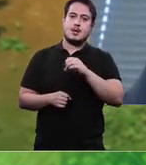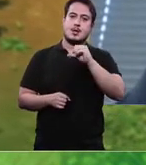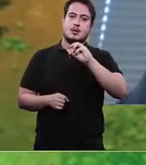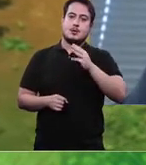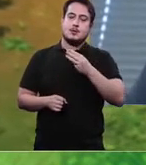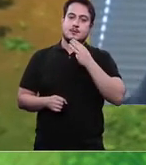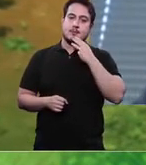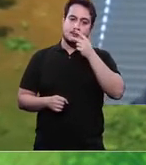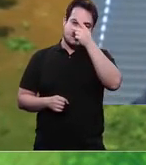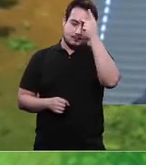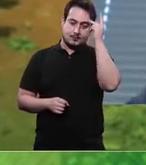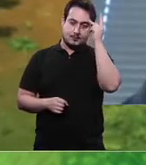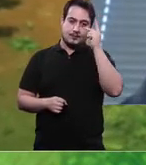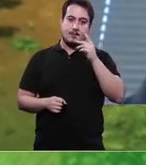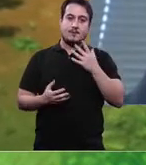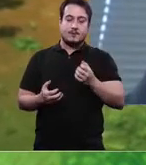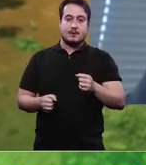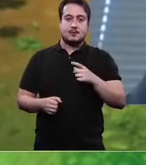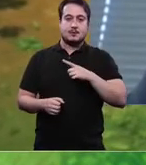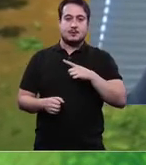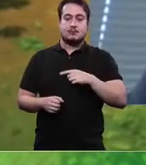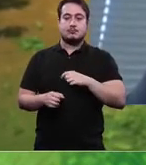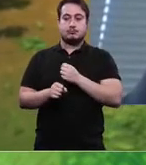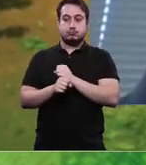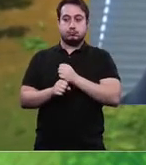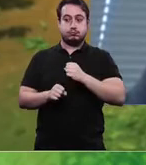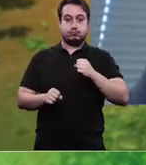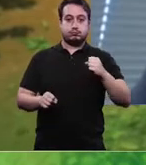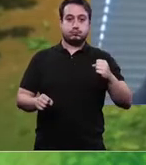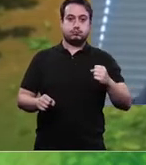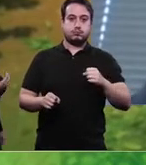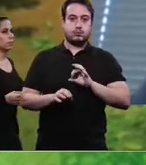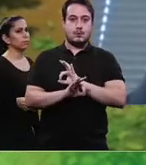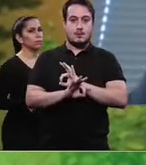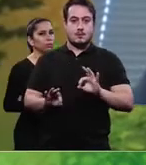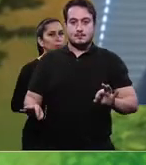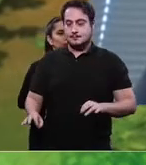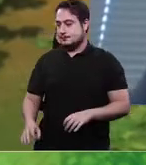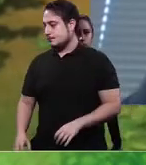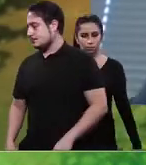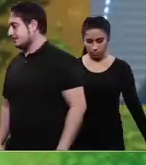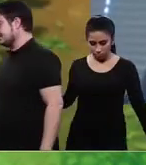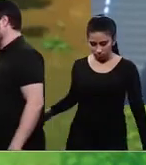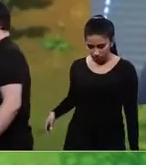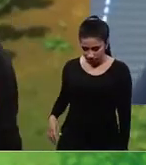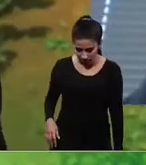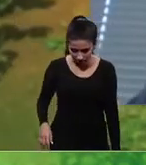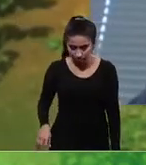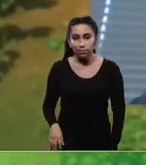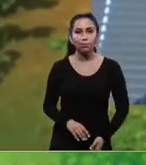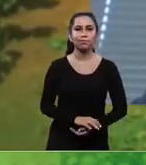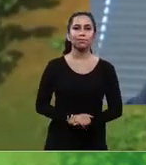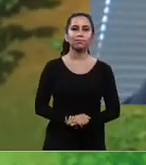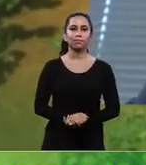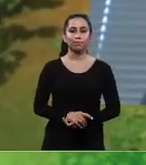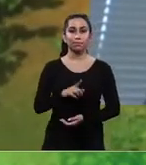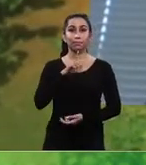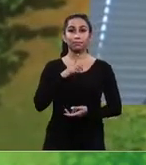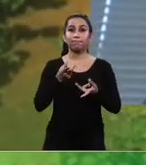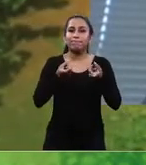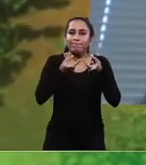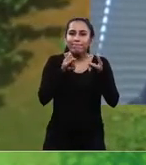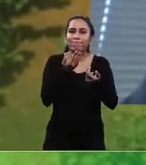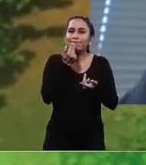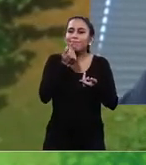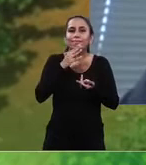de pessoas, vamos ter um crescimento exponencial de demanda por alimentos, principalmente nas